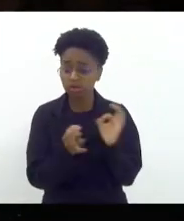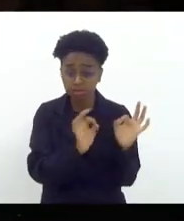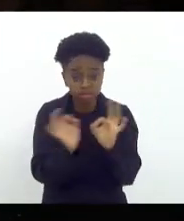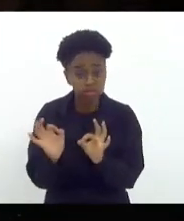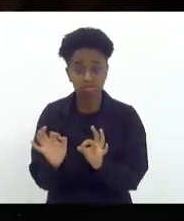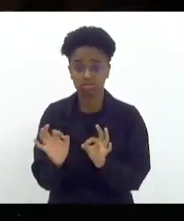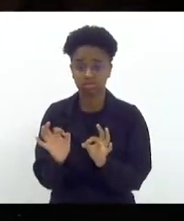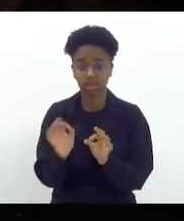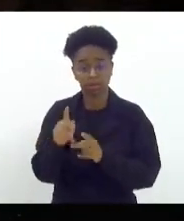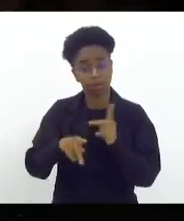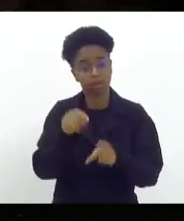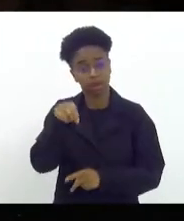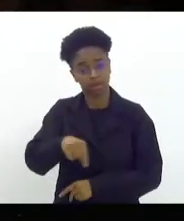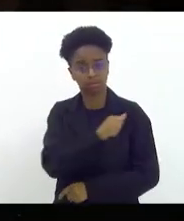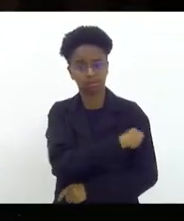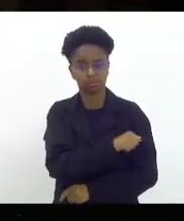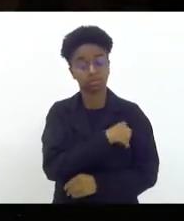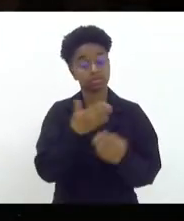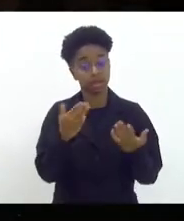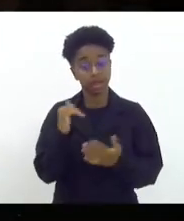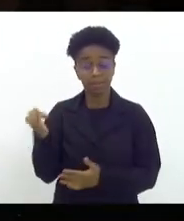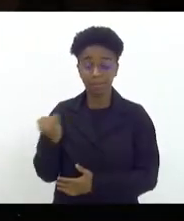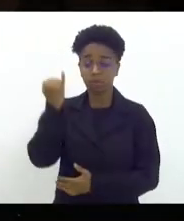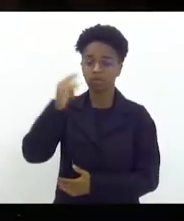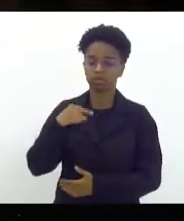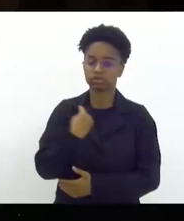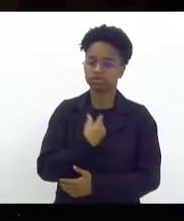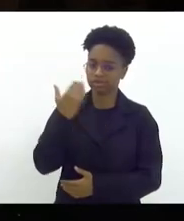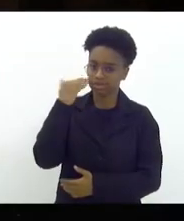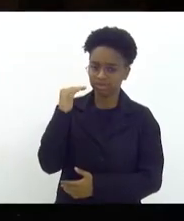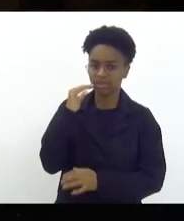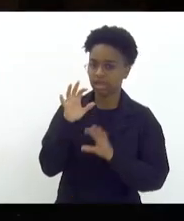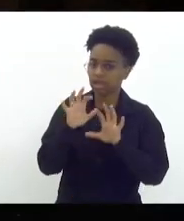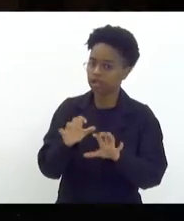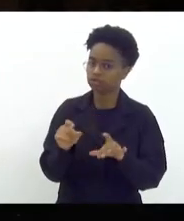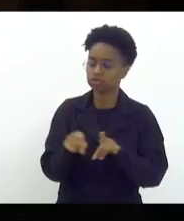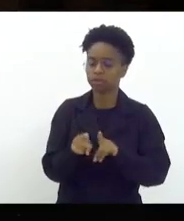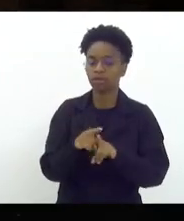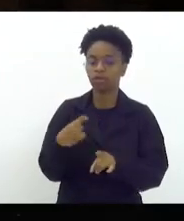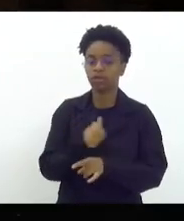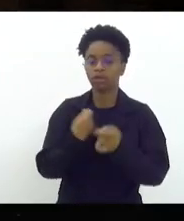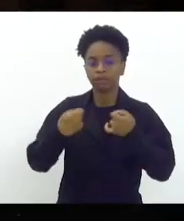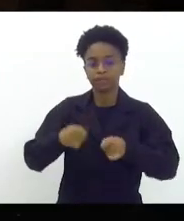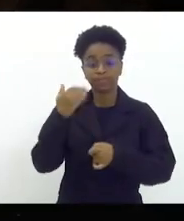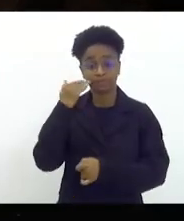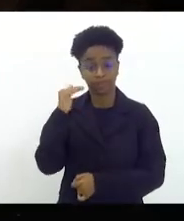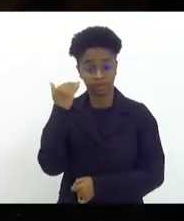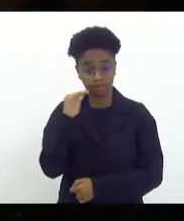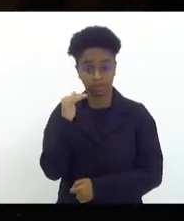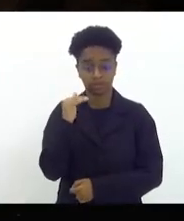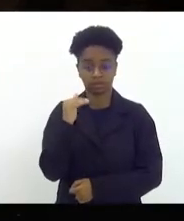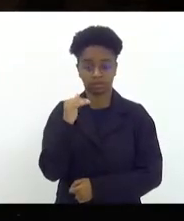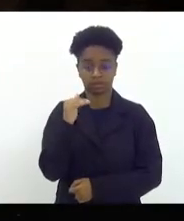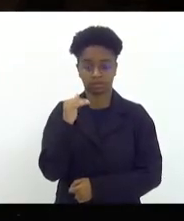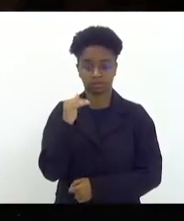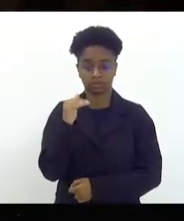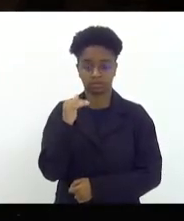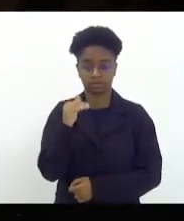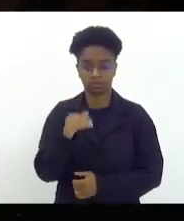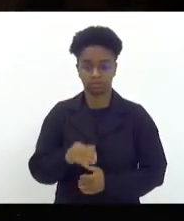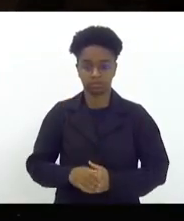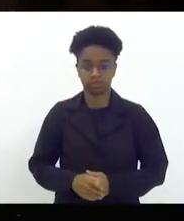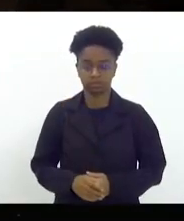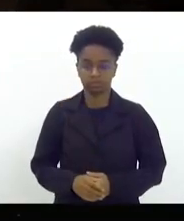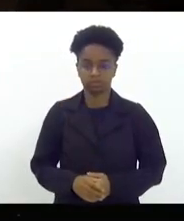Fluminense é muito importante que nós entendamos isso e que nós entendamos que mais do que